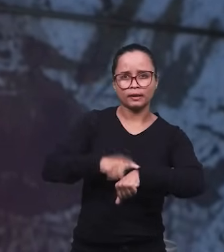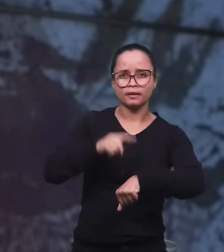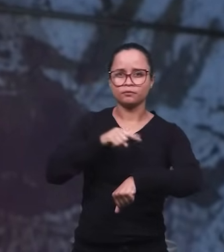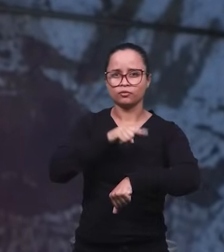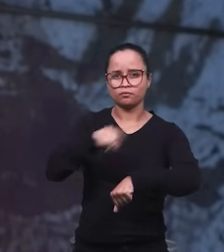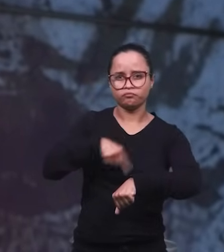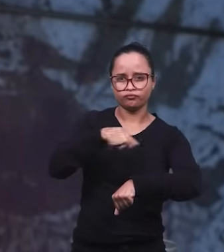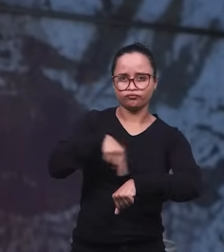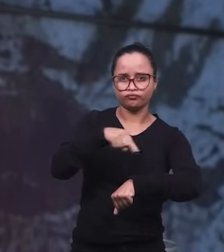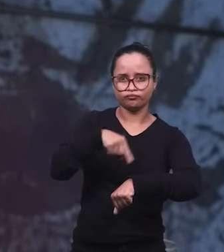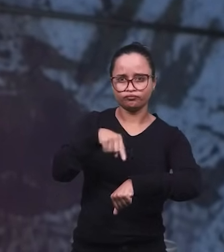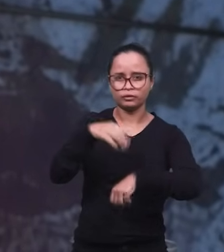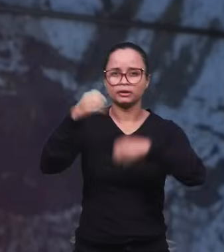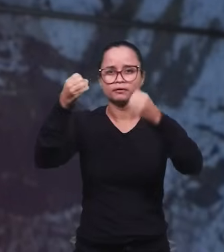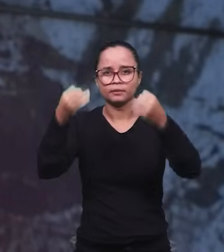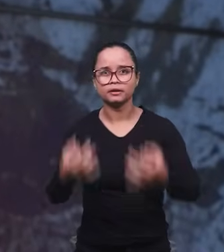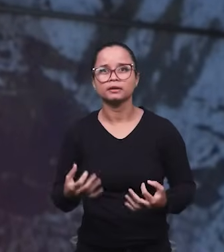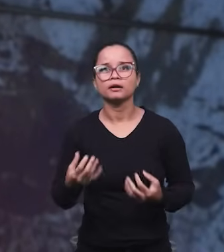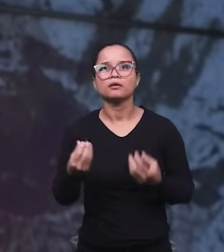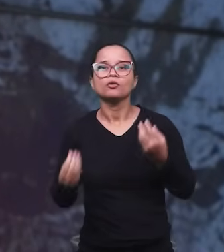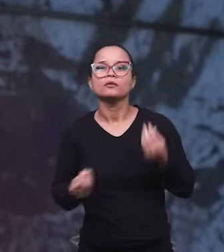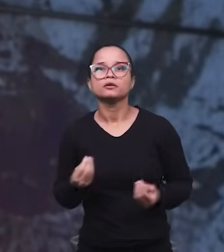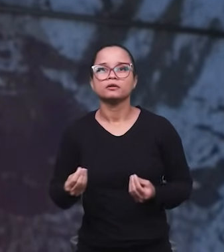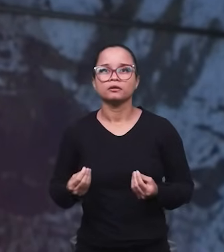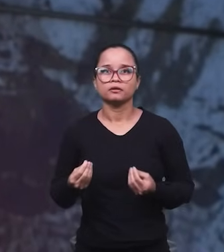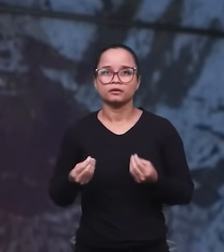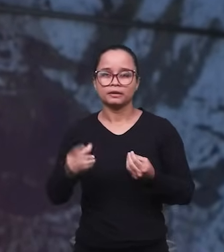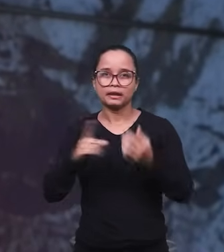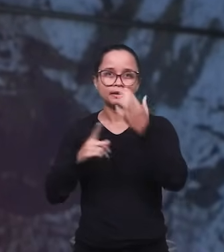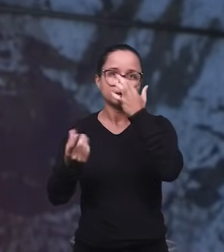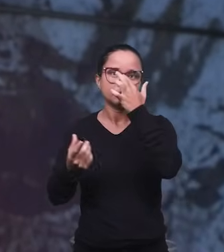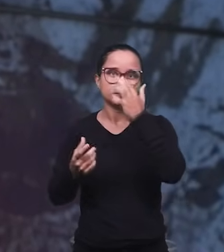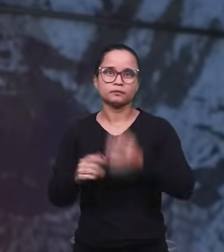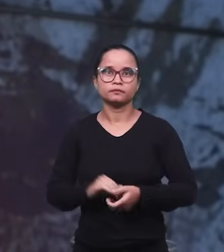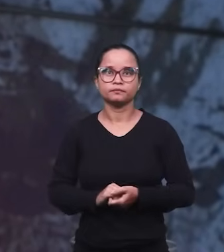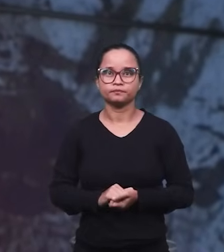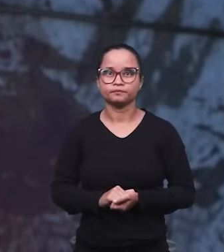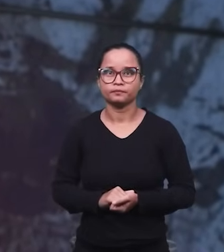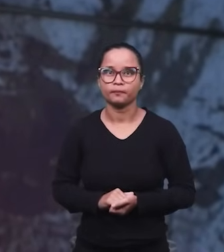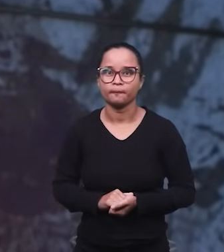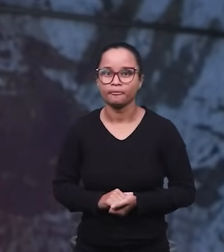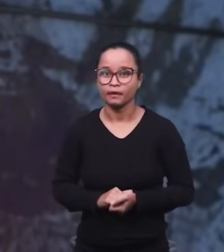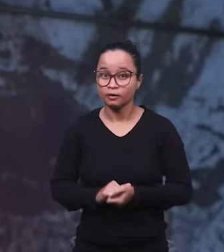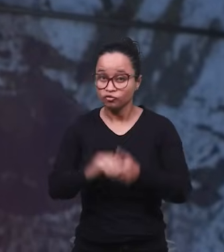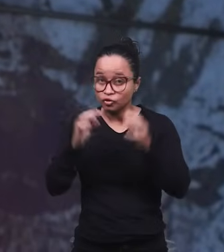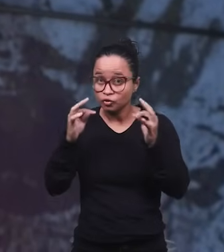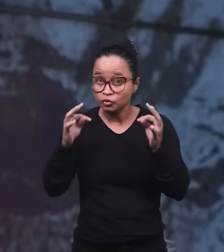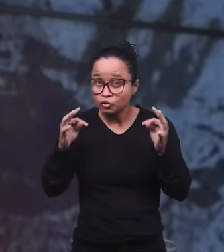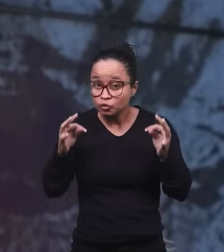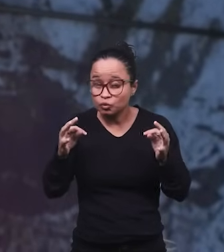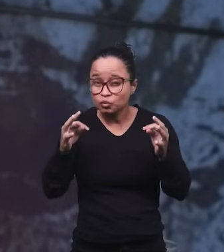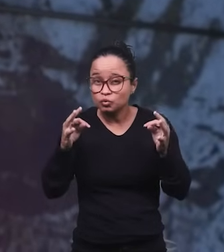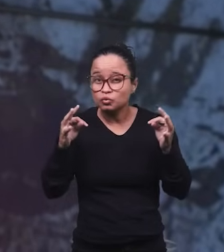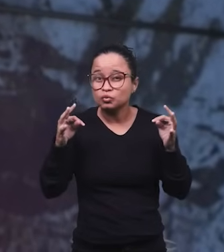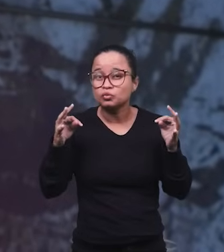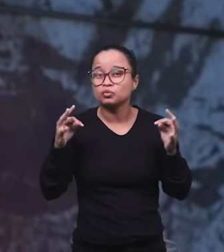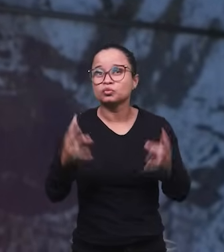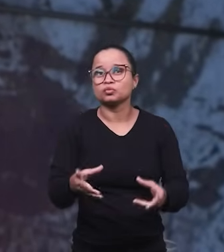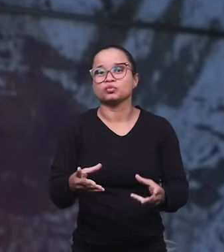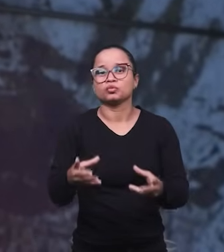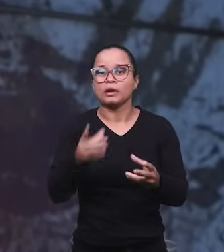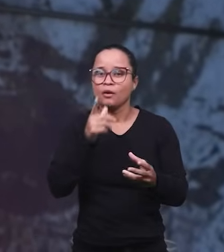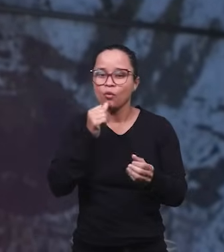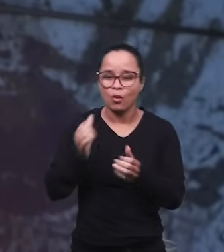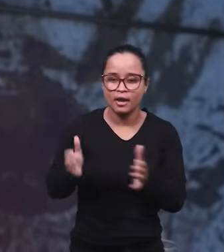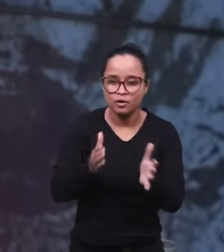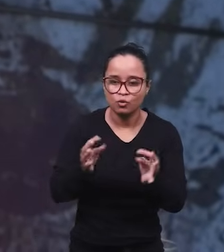que, como nós já falamos, que ele é um rio onde todos os eventos acontecem